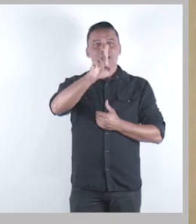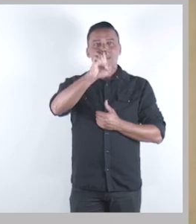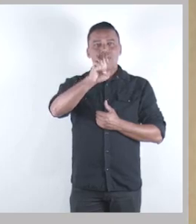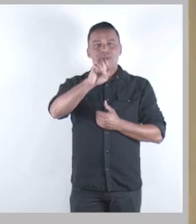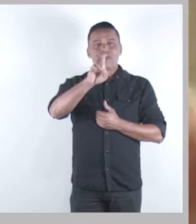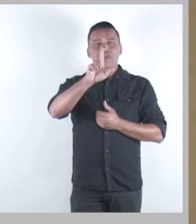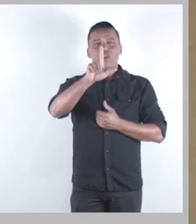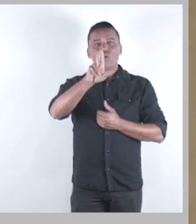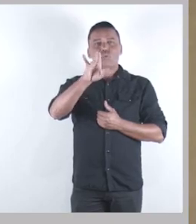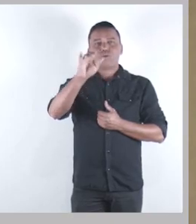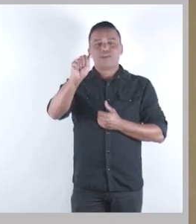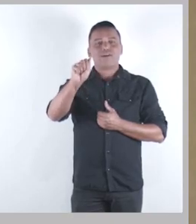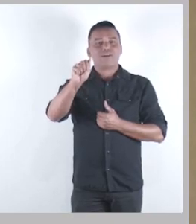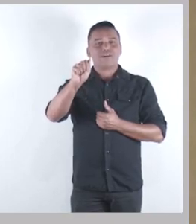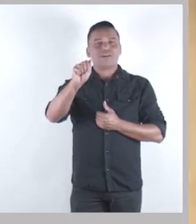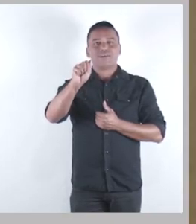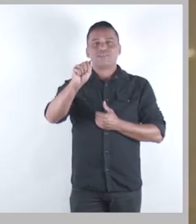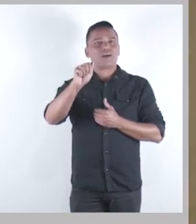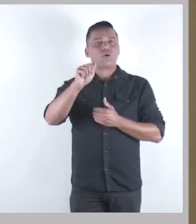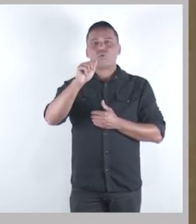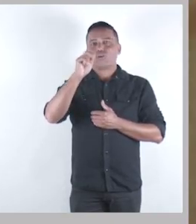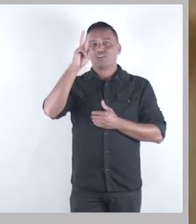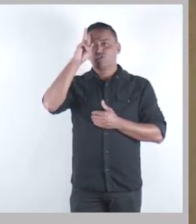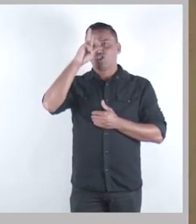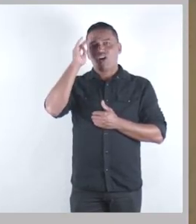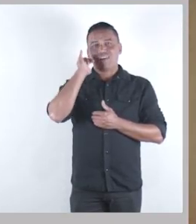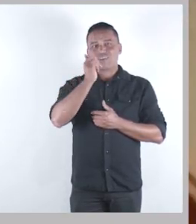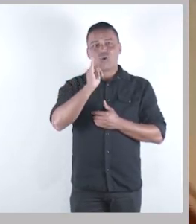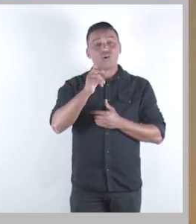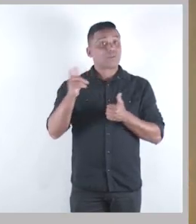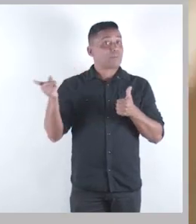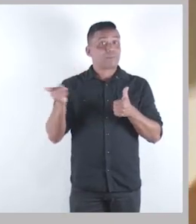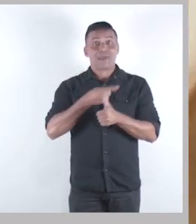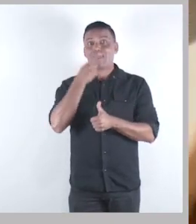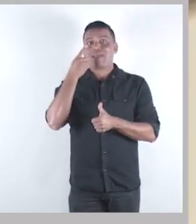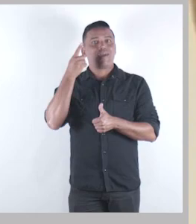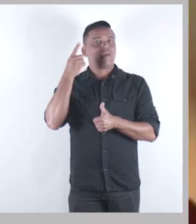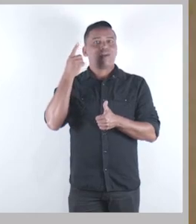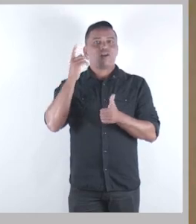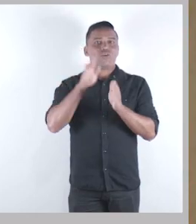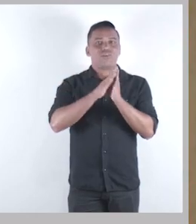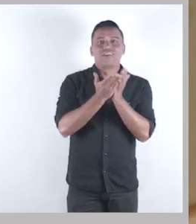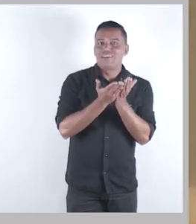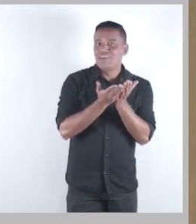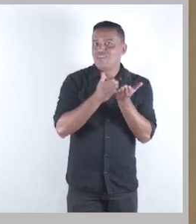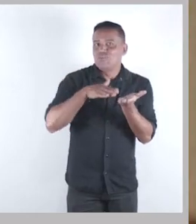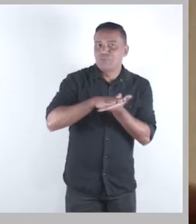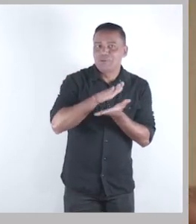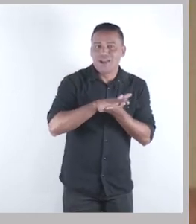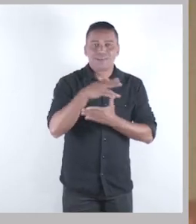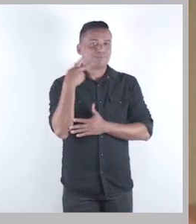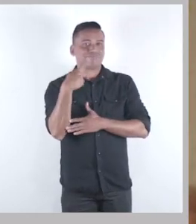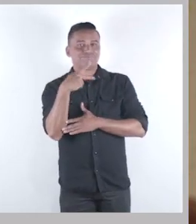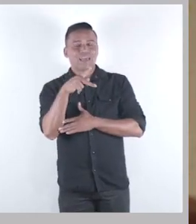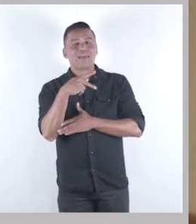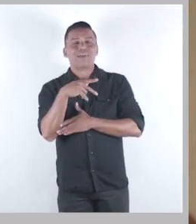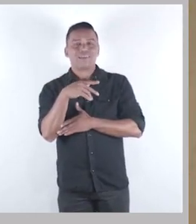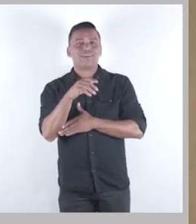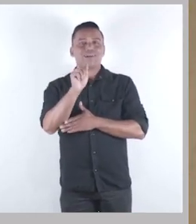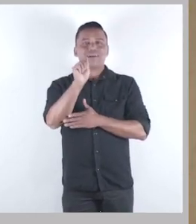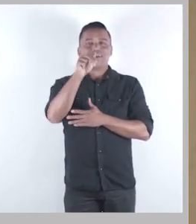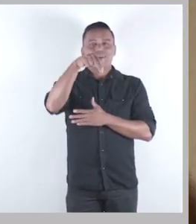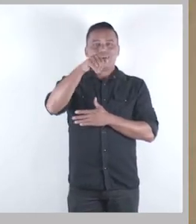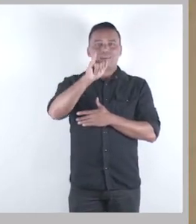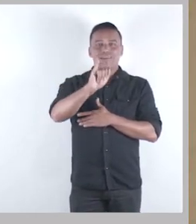Mbelele e outros contos. Este é o primeiro livro dele, né? É o primeiro livro dele. Eu considero o Aníbal